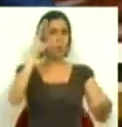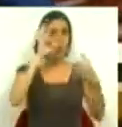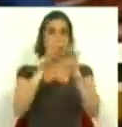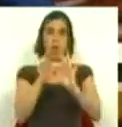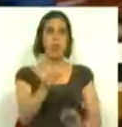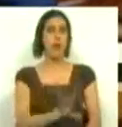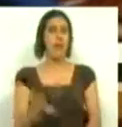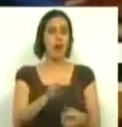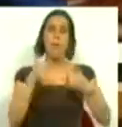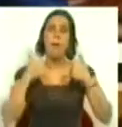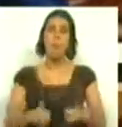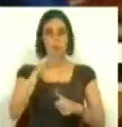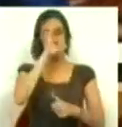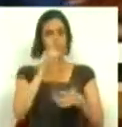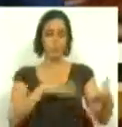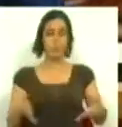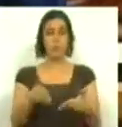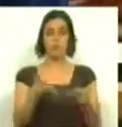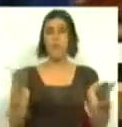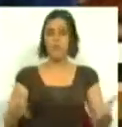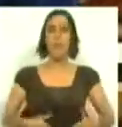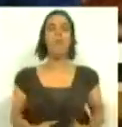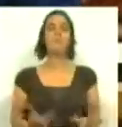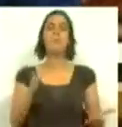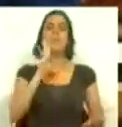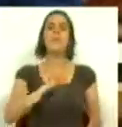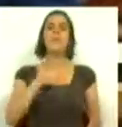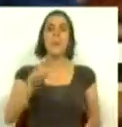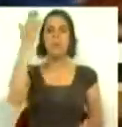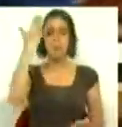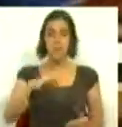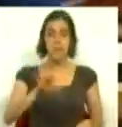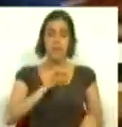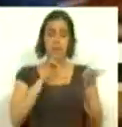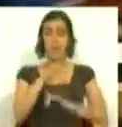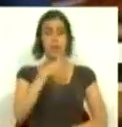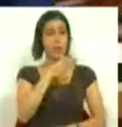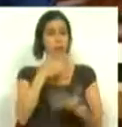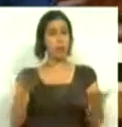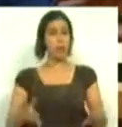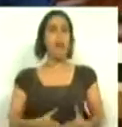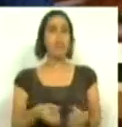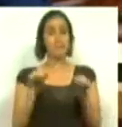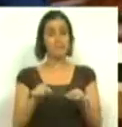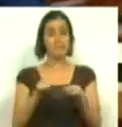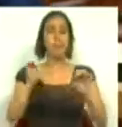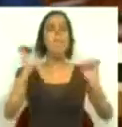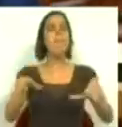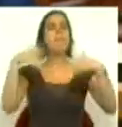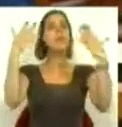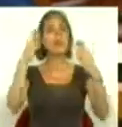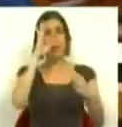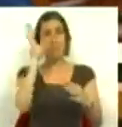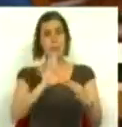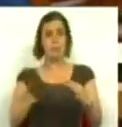os rudimentos da boa governação. Senhora Presidente, senhores deputados, tendo essas prioridades